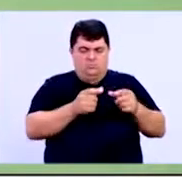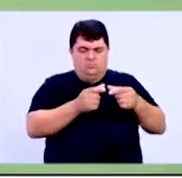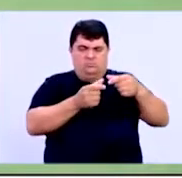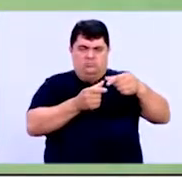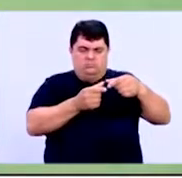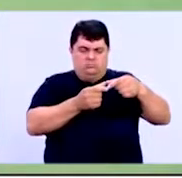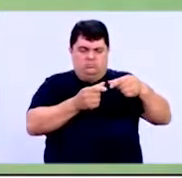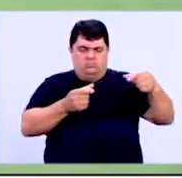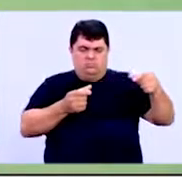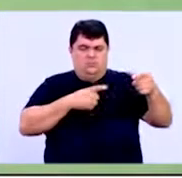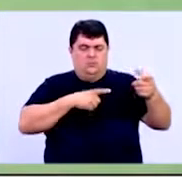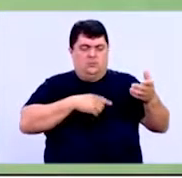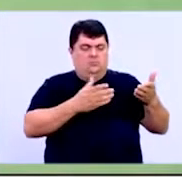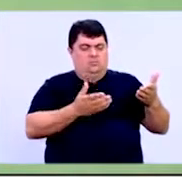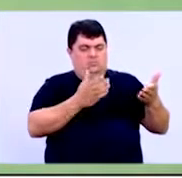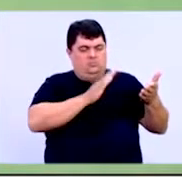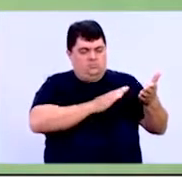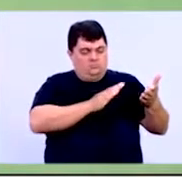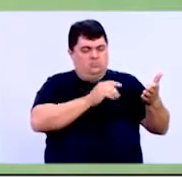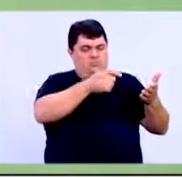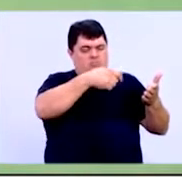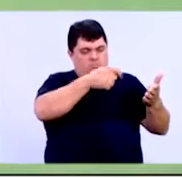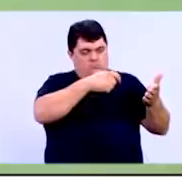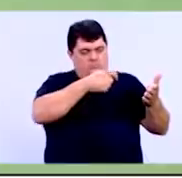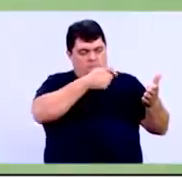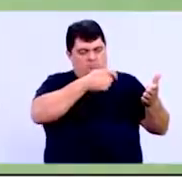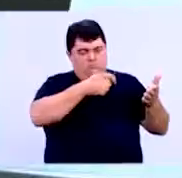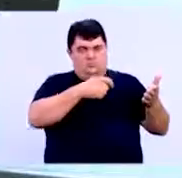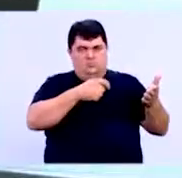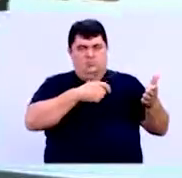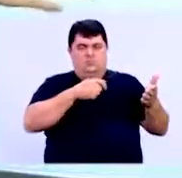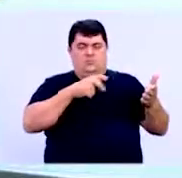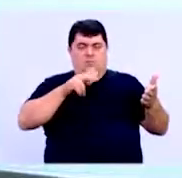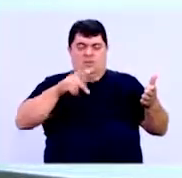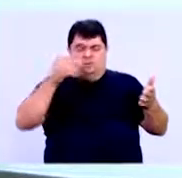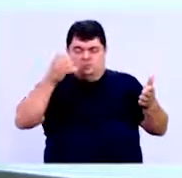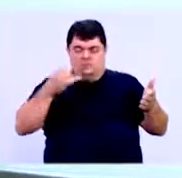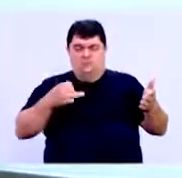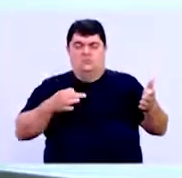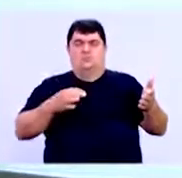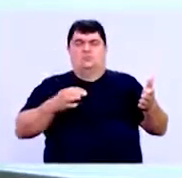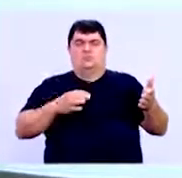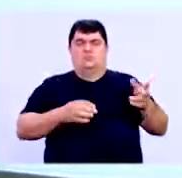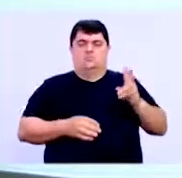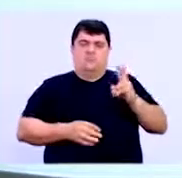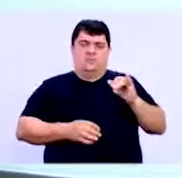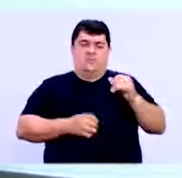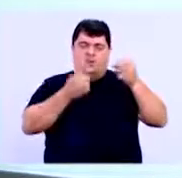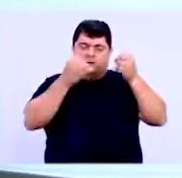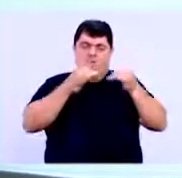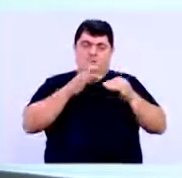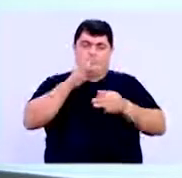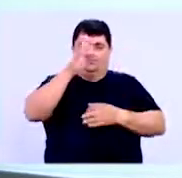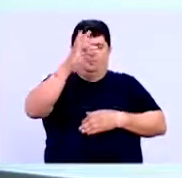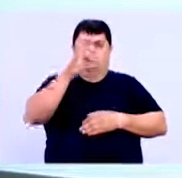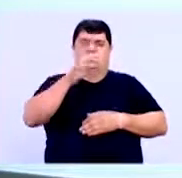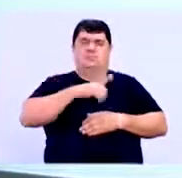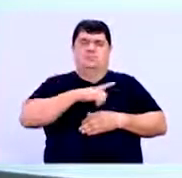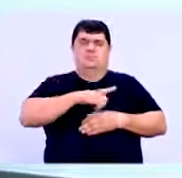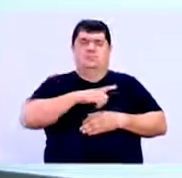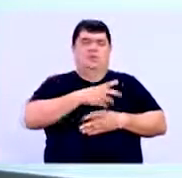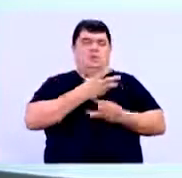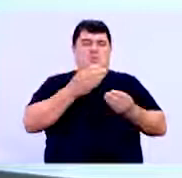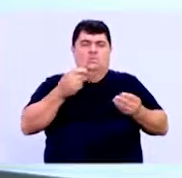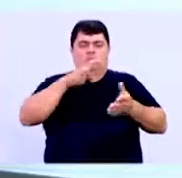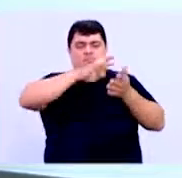Sim. aula. O livro de caixa é uma ferramenta utilizada, como a professora falou, que a gente vai comentar em aula e realmente vamos. Mas também existem inúmeras